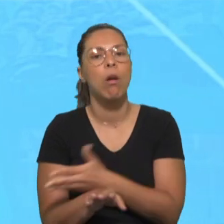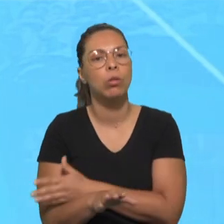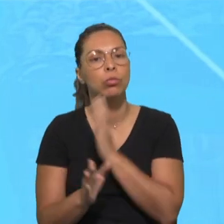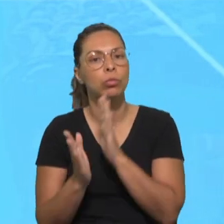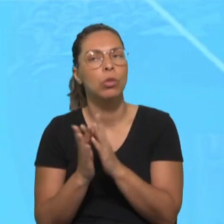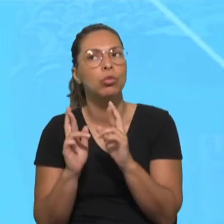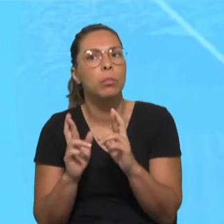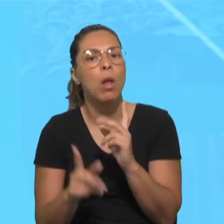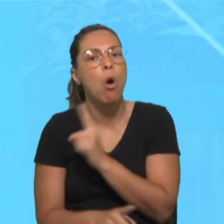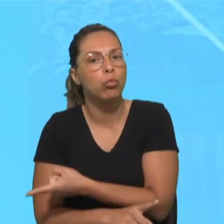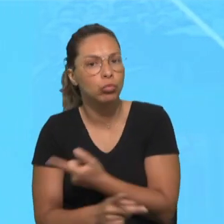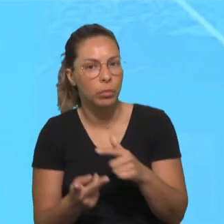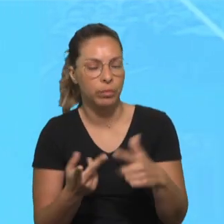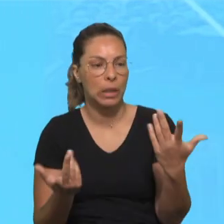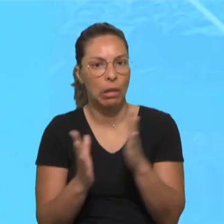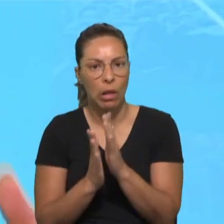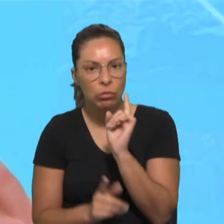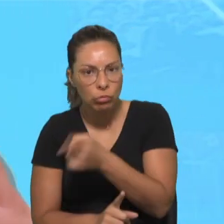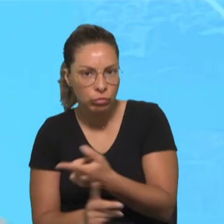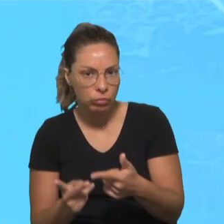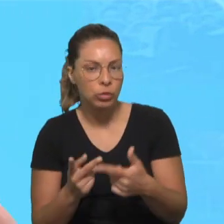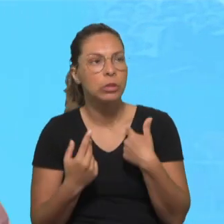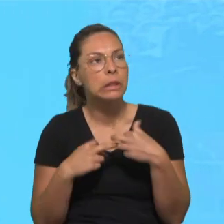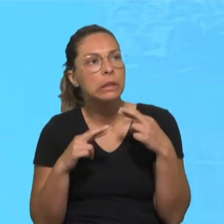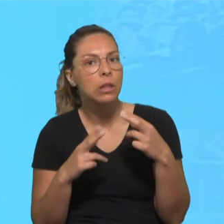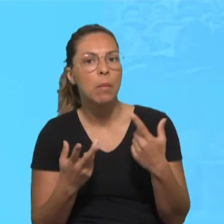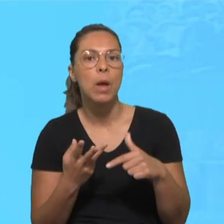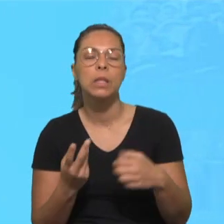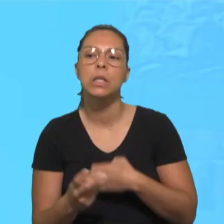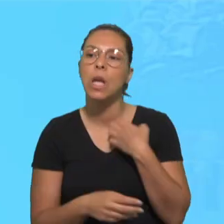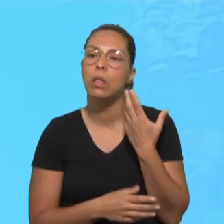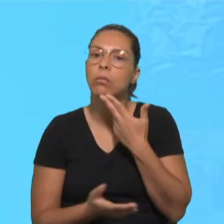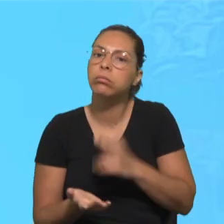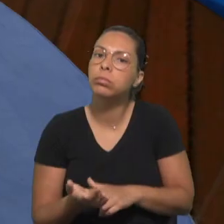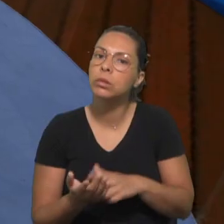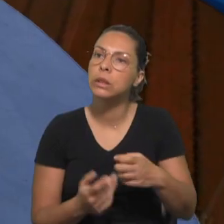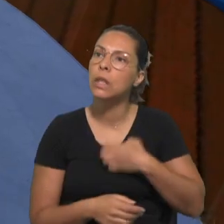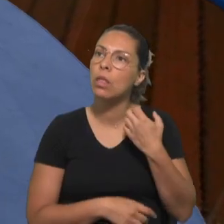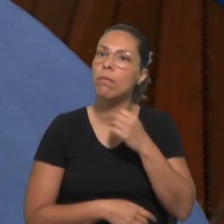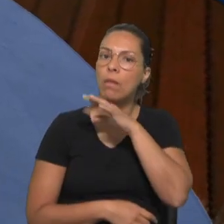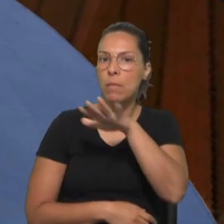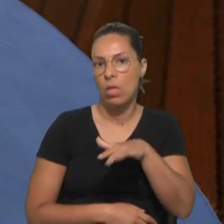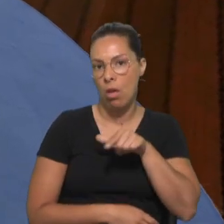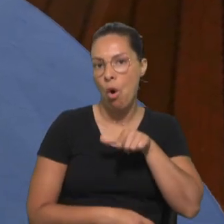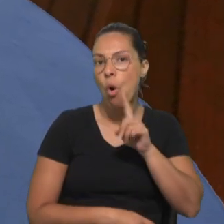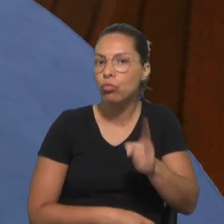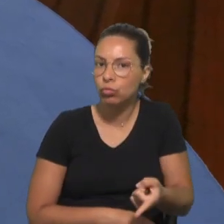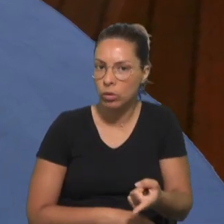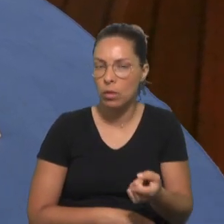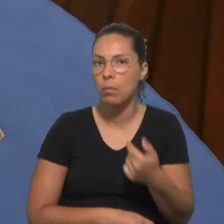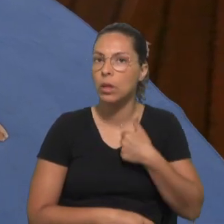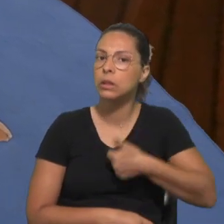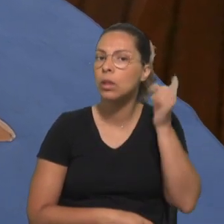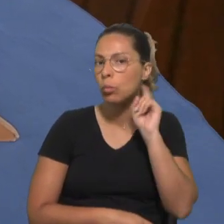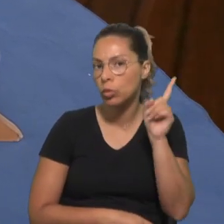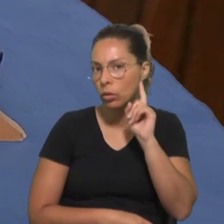da família, o que é que eles esperam da Igreja e também qual o seu sentir a família, qual a importância da família para eles.